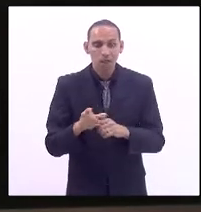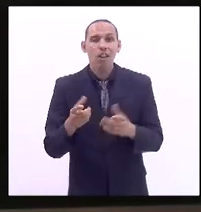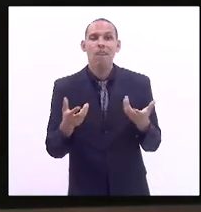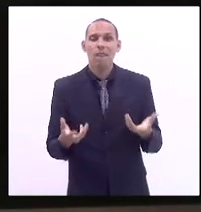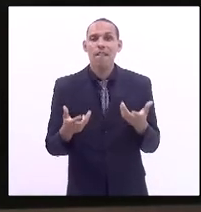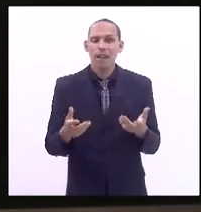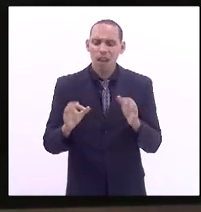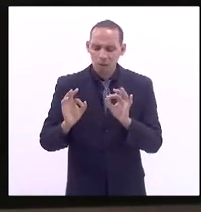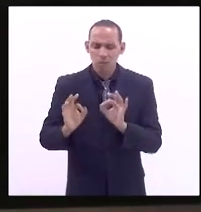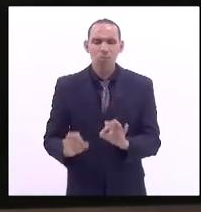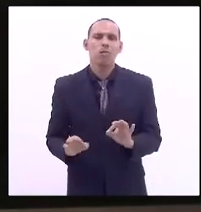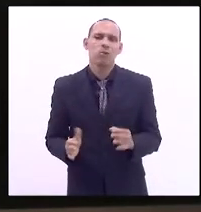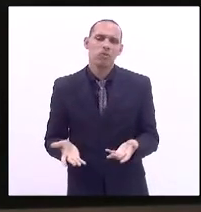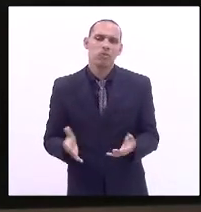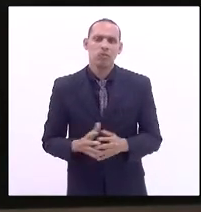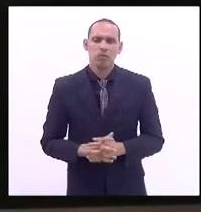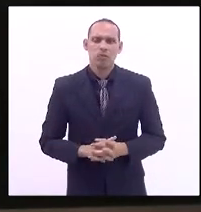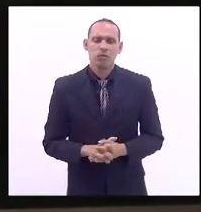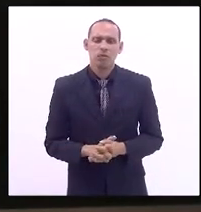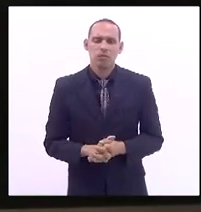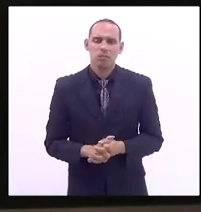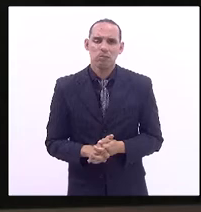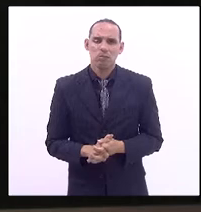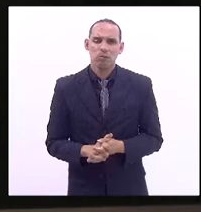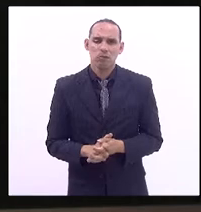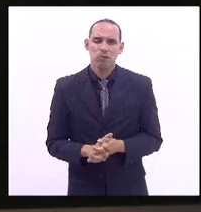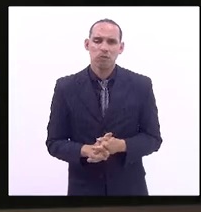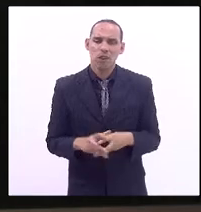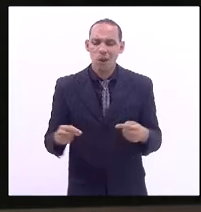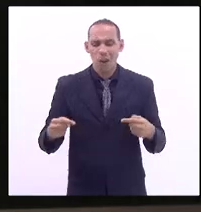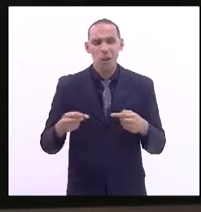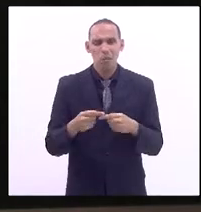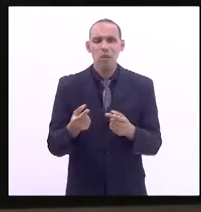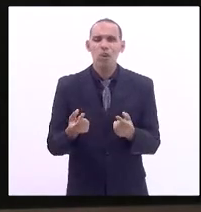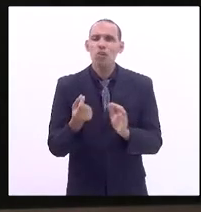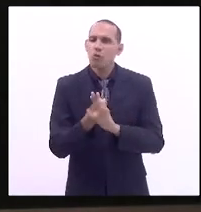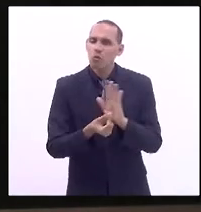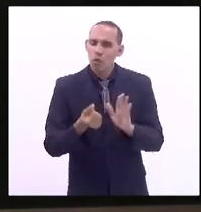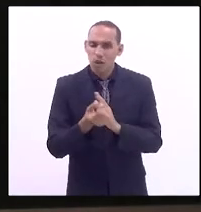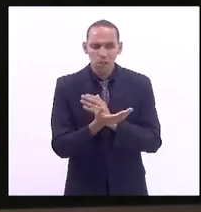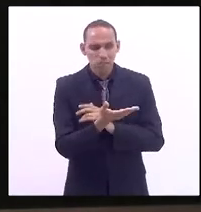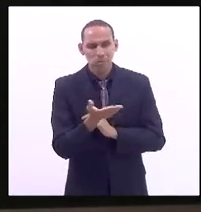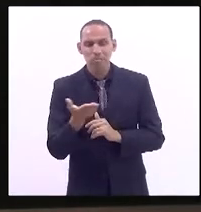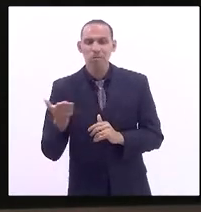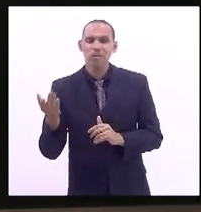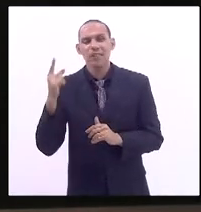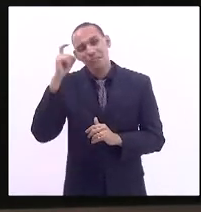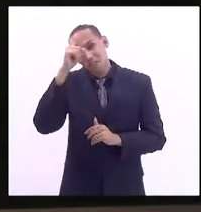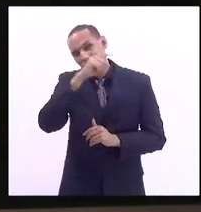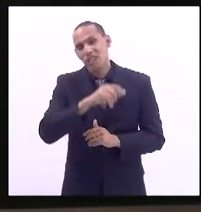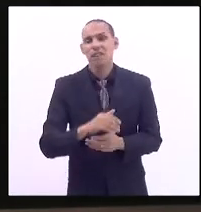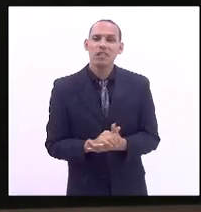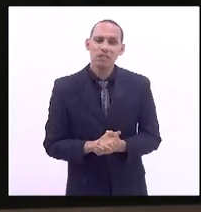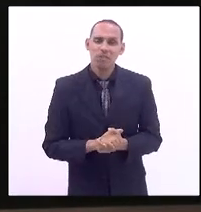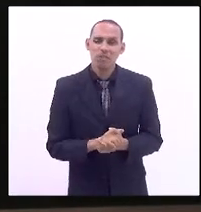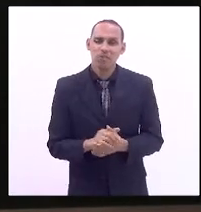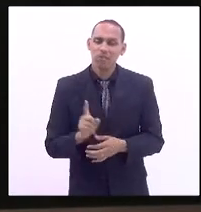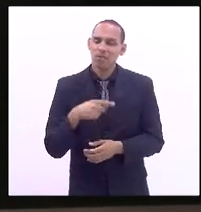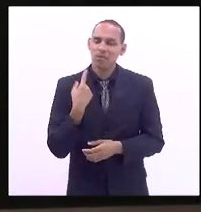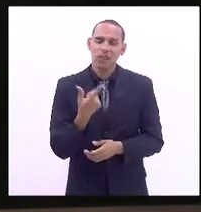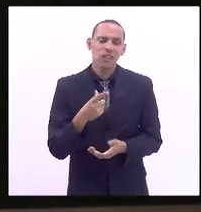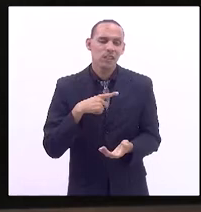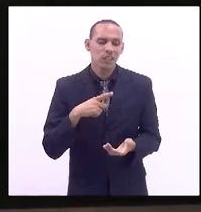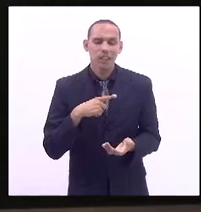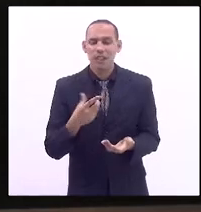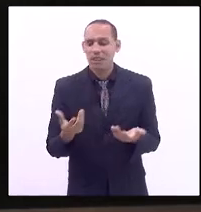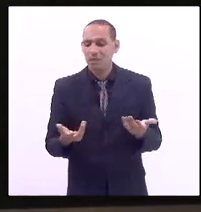que seja justo que possa caber no seu orçamento já tão difícil que a gente